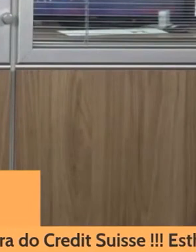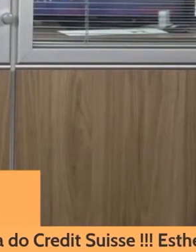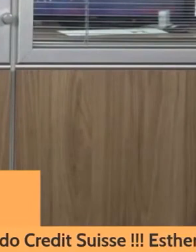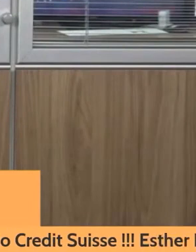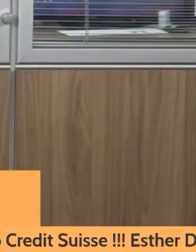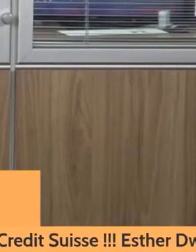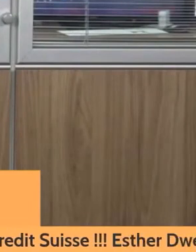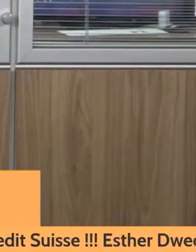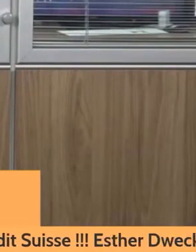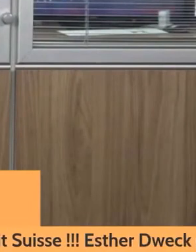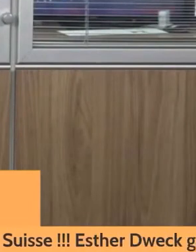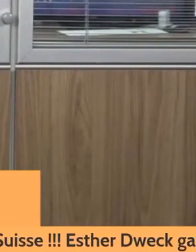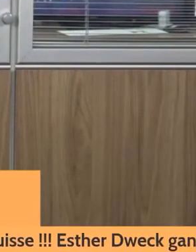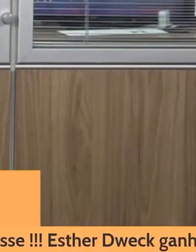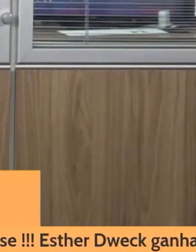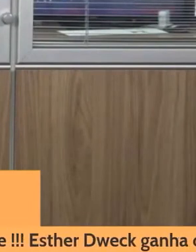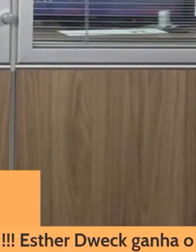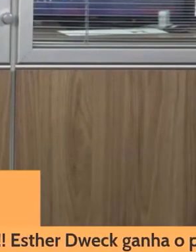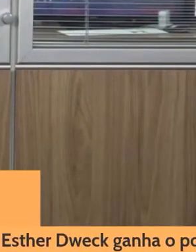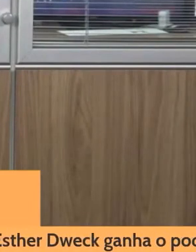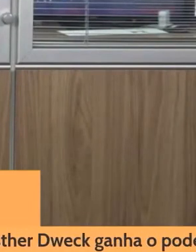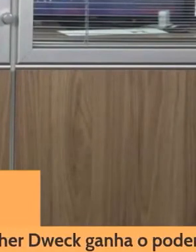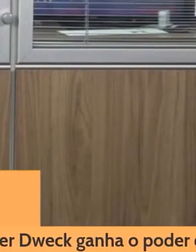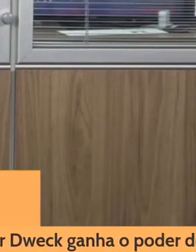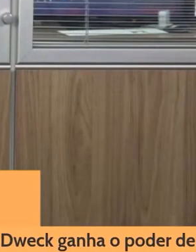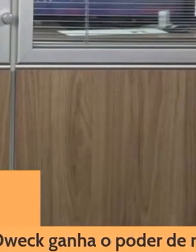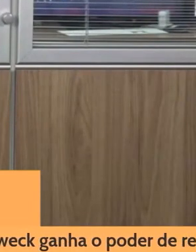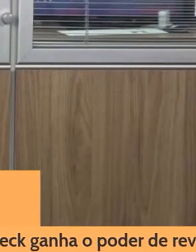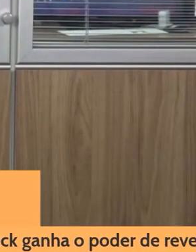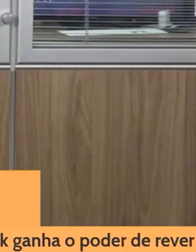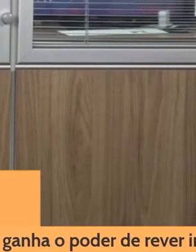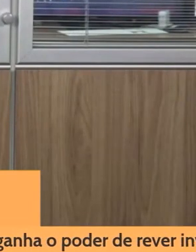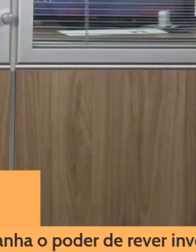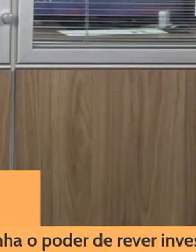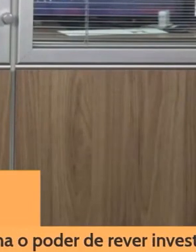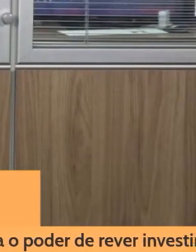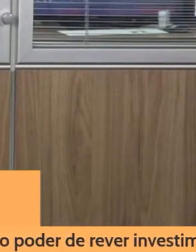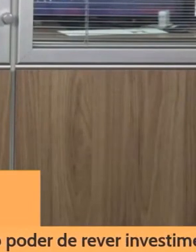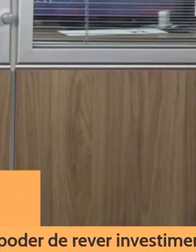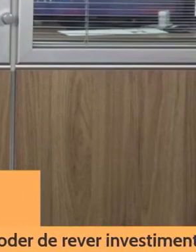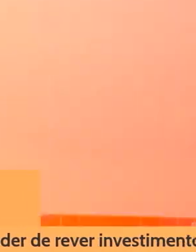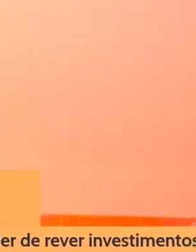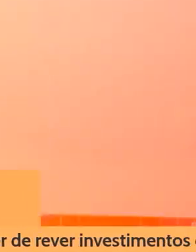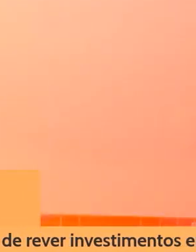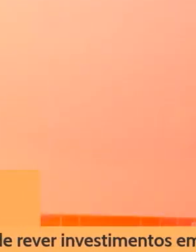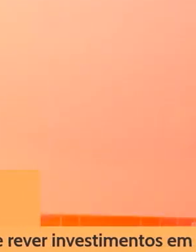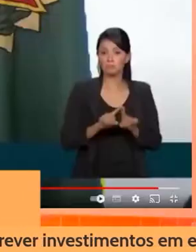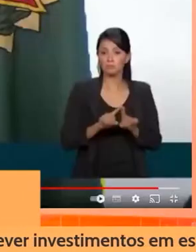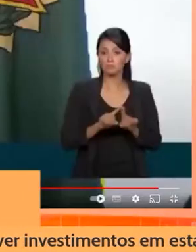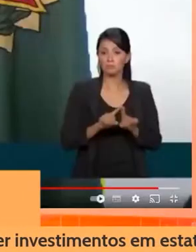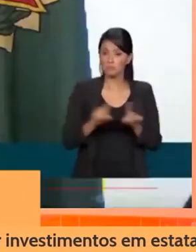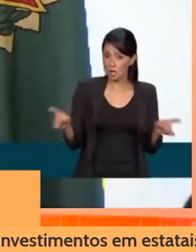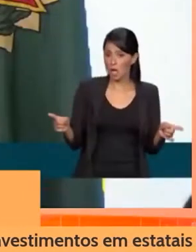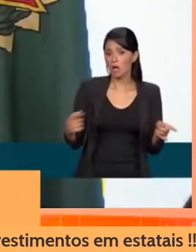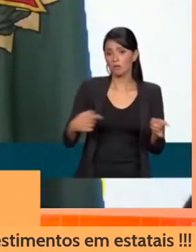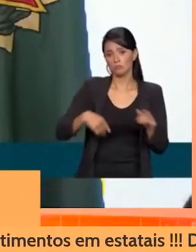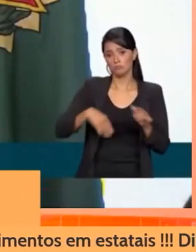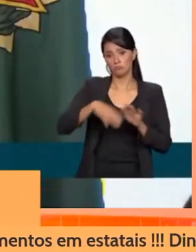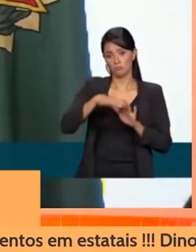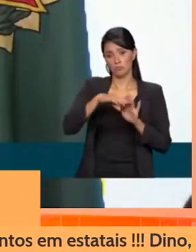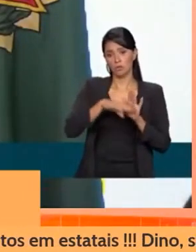prioridade será contratação de profissionais Brasileiros a gente tem um trecho inclusive desse evento para vocês